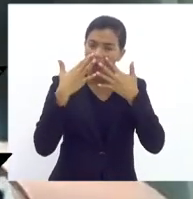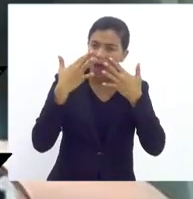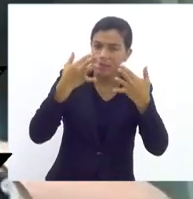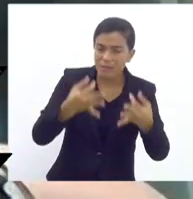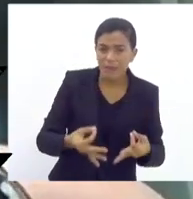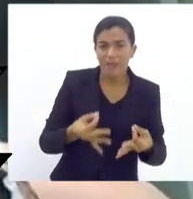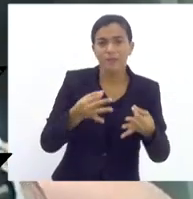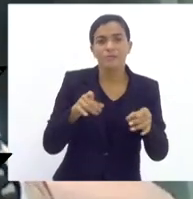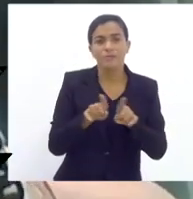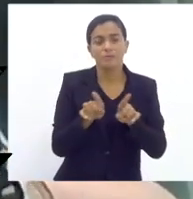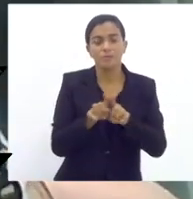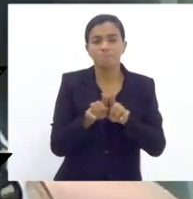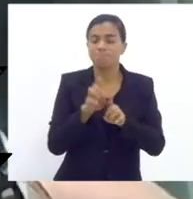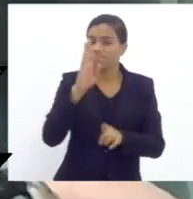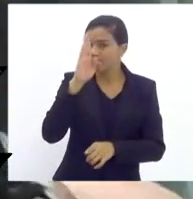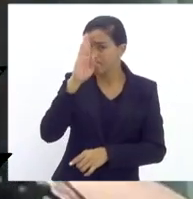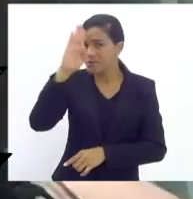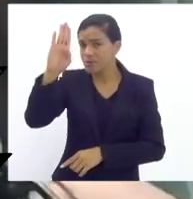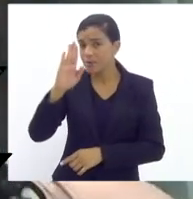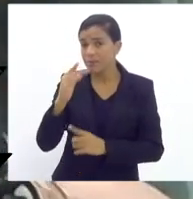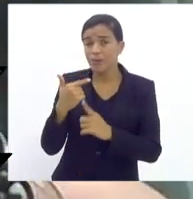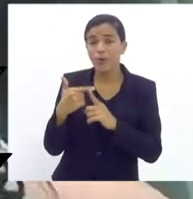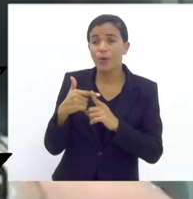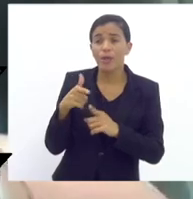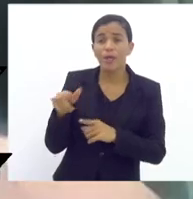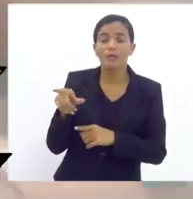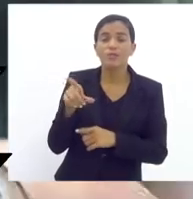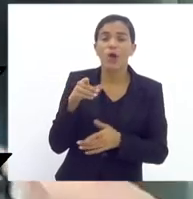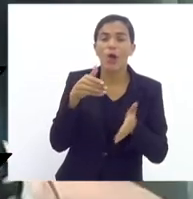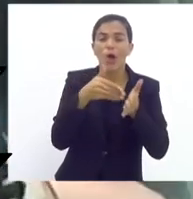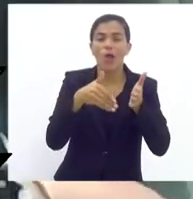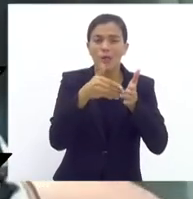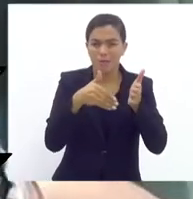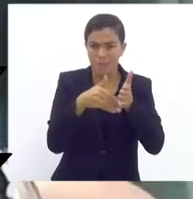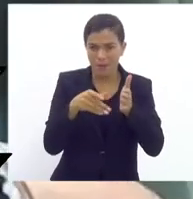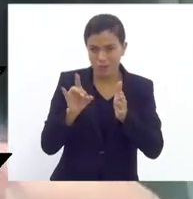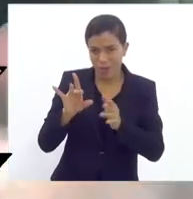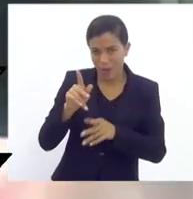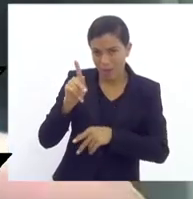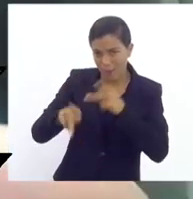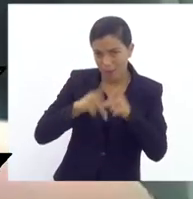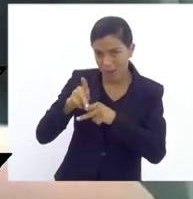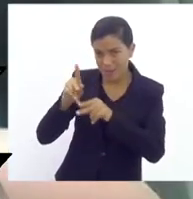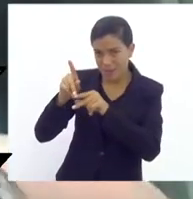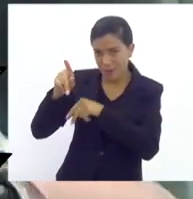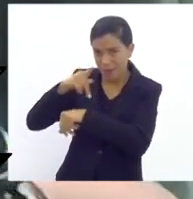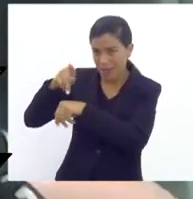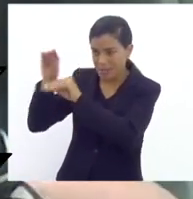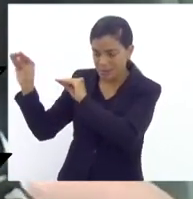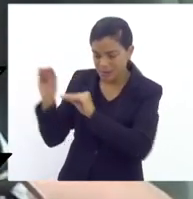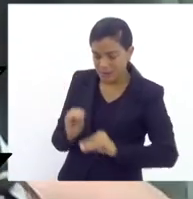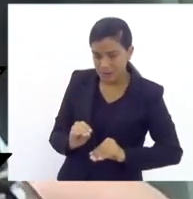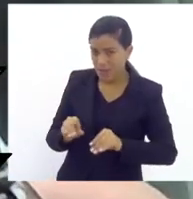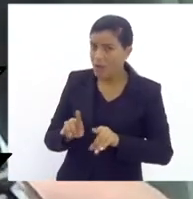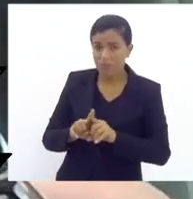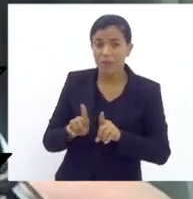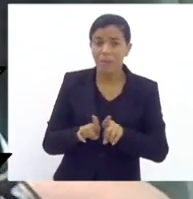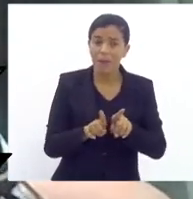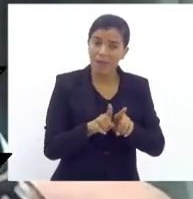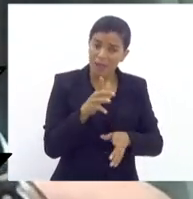máximo de priorização dessa demanda porque ela não impacta só a população Imigrante mas ela envolve a população brasileira